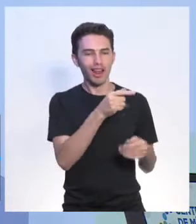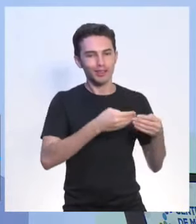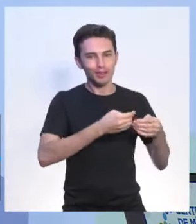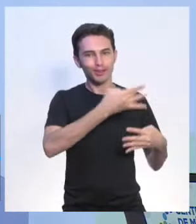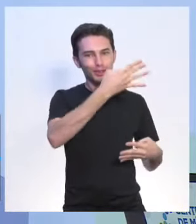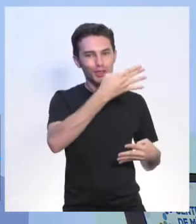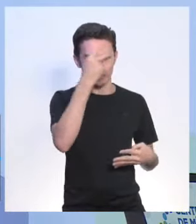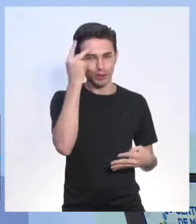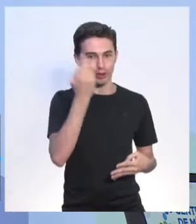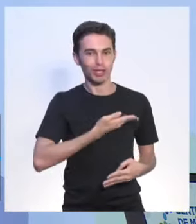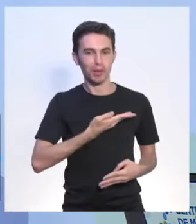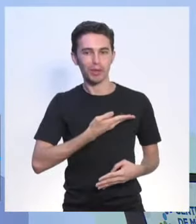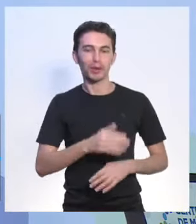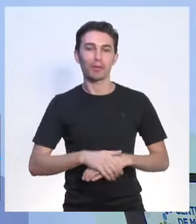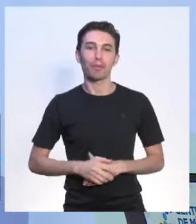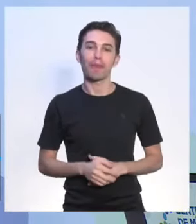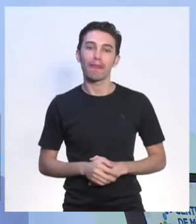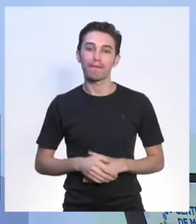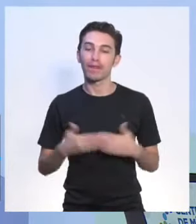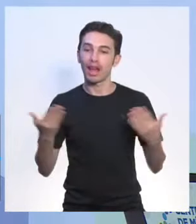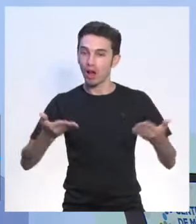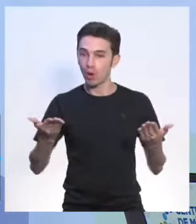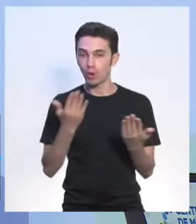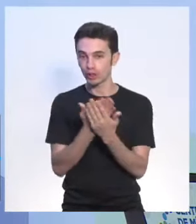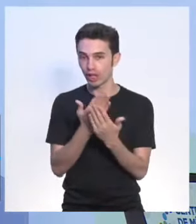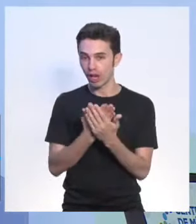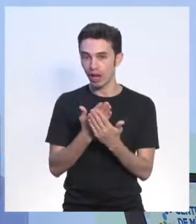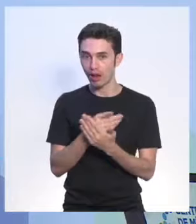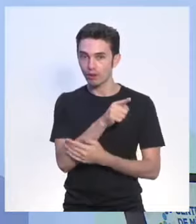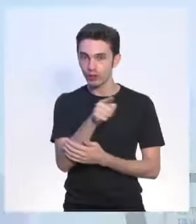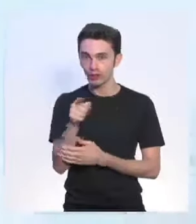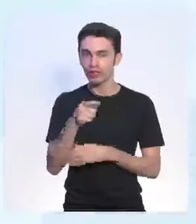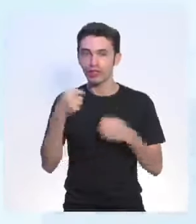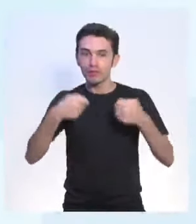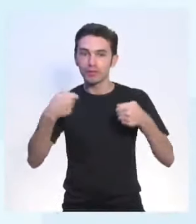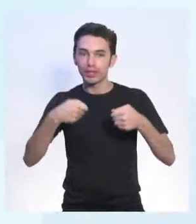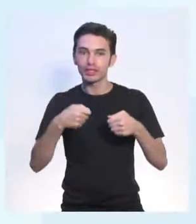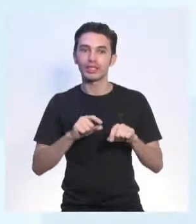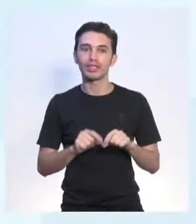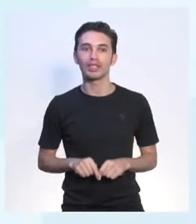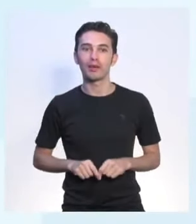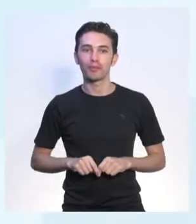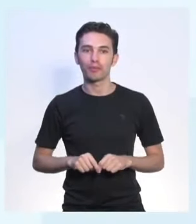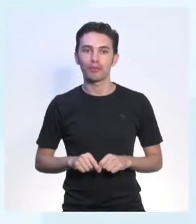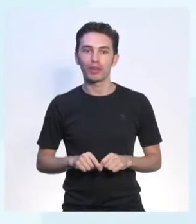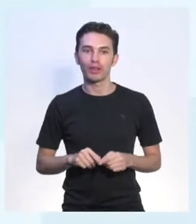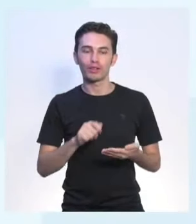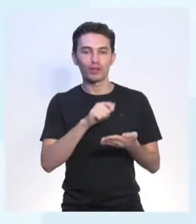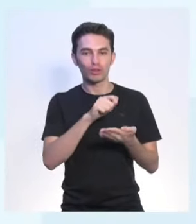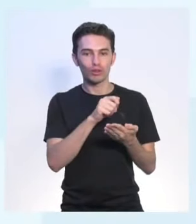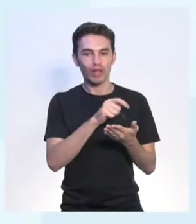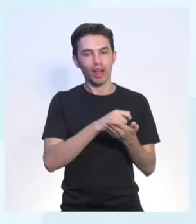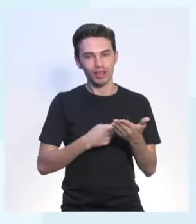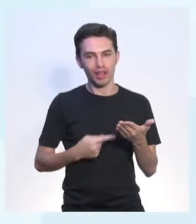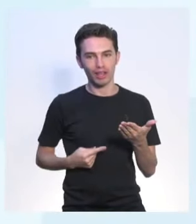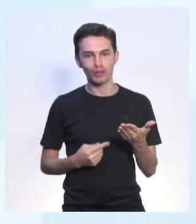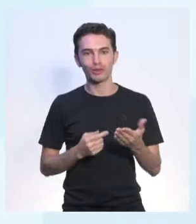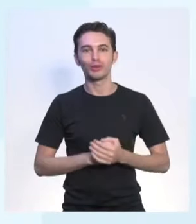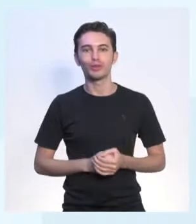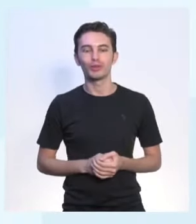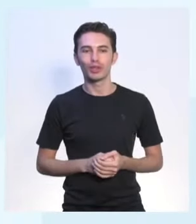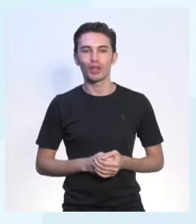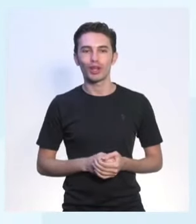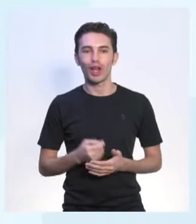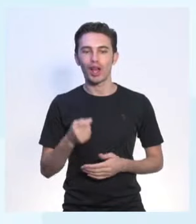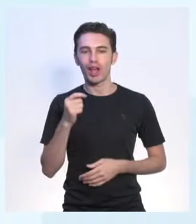chatmates. Tudo bem? Então, para a aula de hoje, vocês vão precisar aí do seu your notebook. O seu caderno. A pen